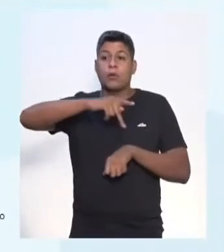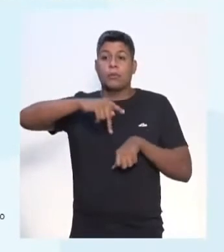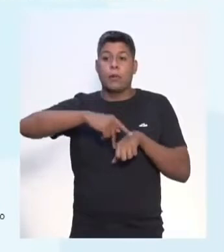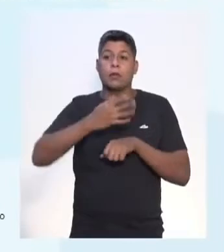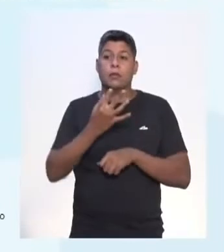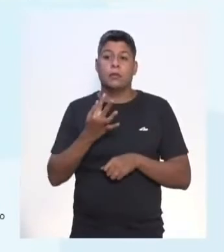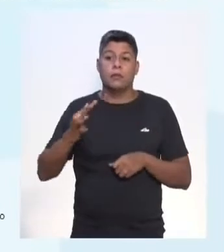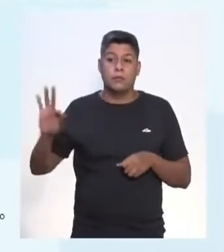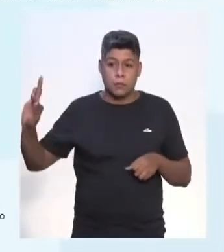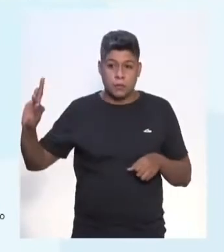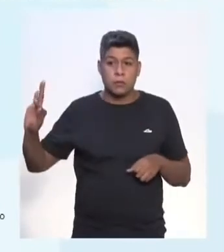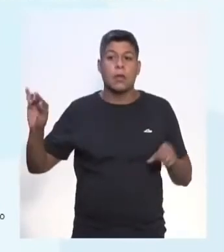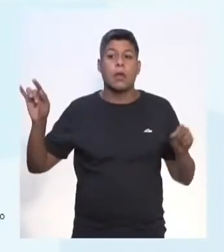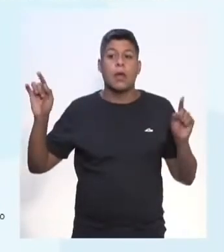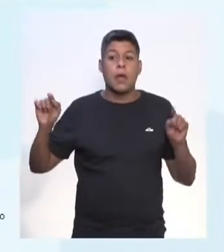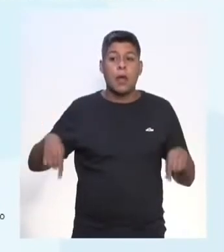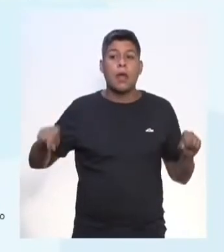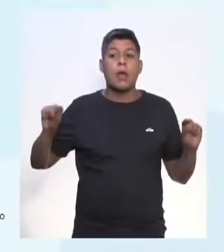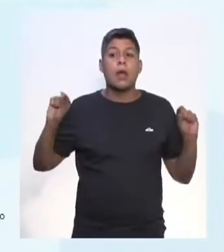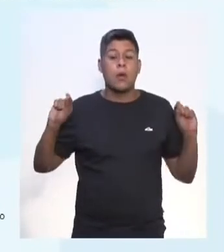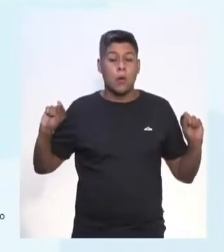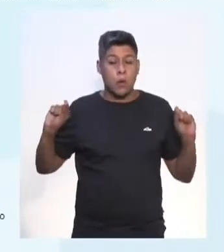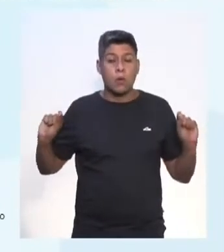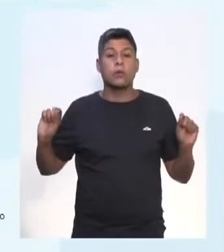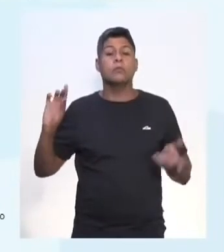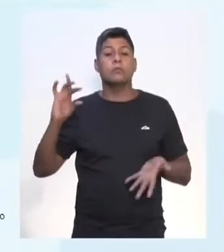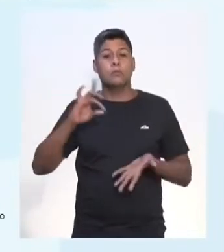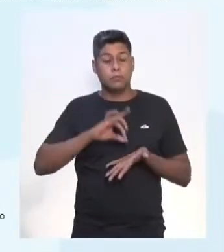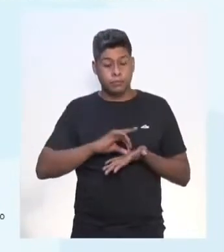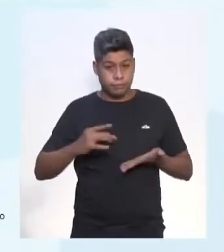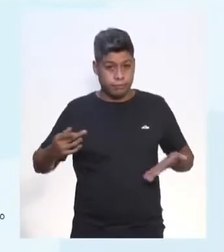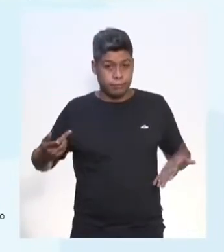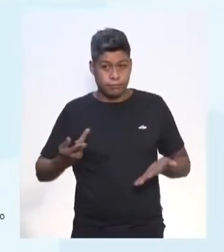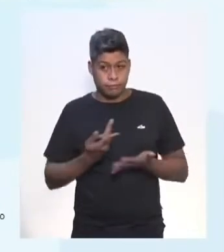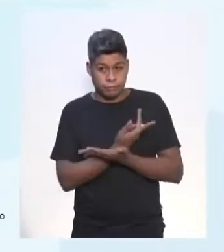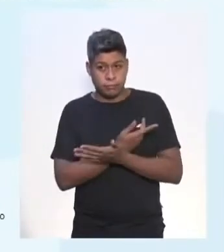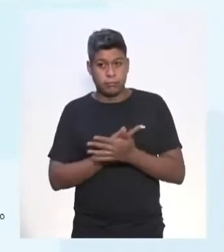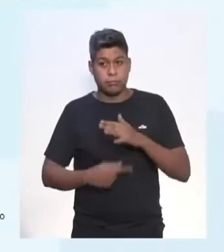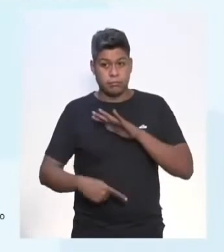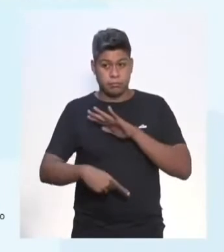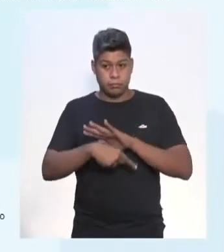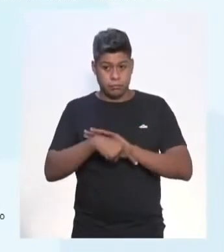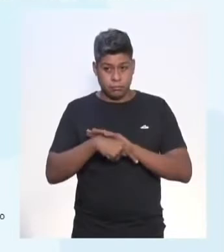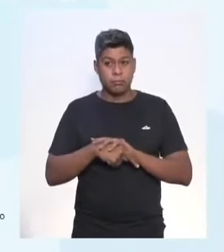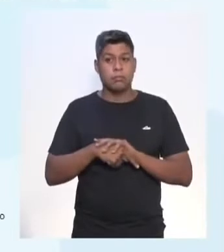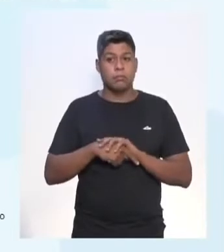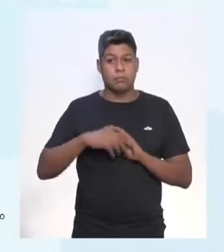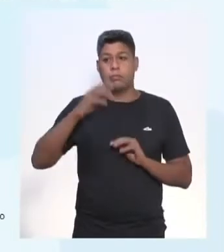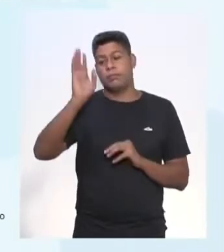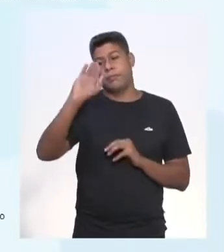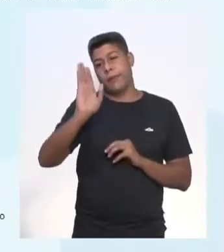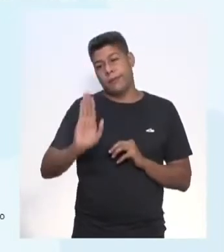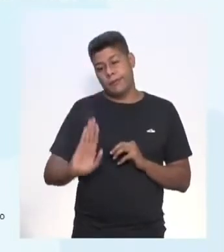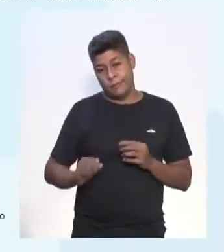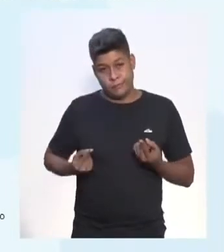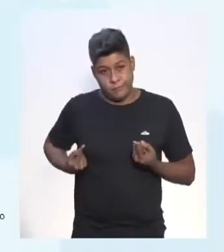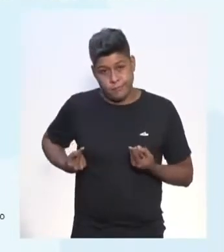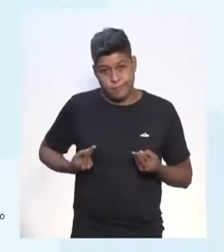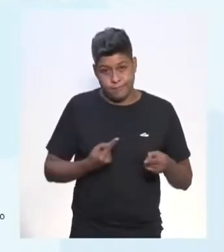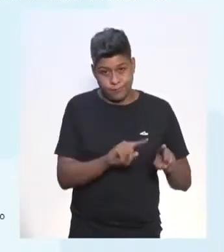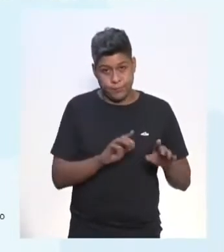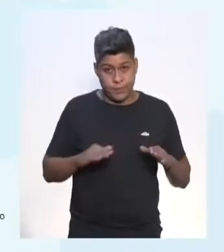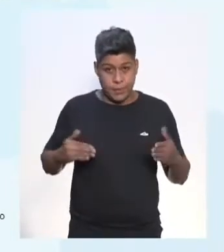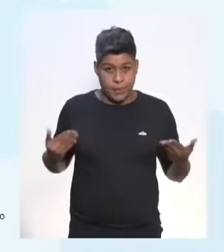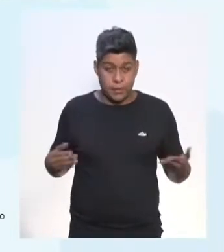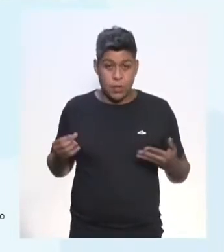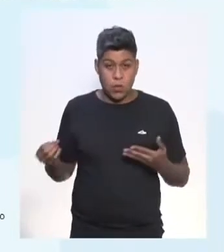a República ela foi, de fato, um golpe dado contra o Império Brasileiro. Então, o